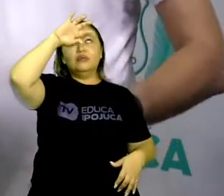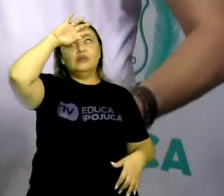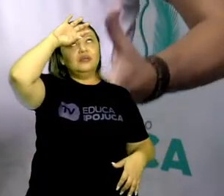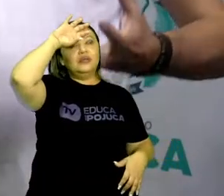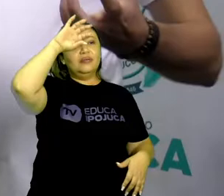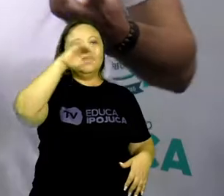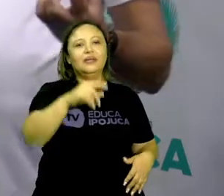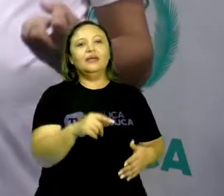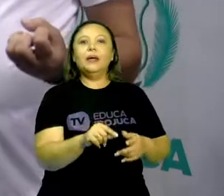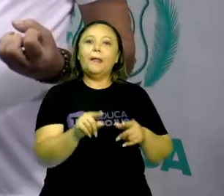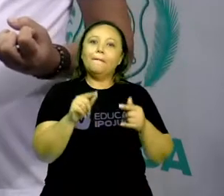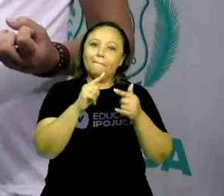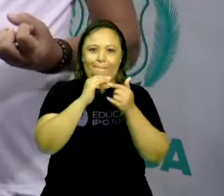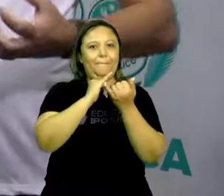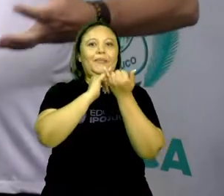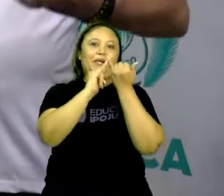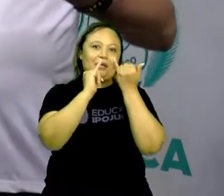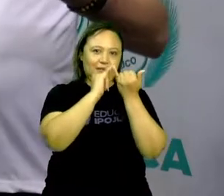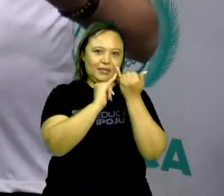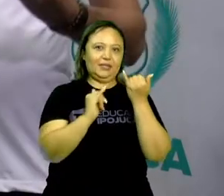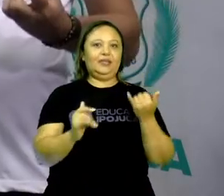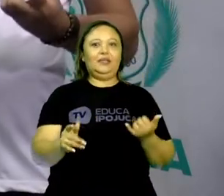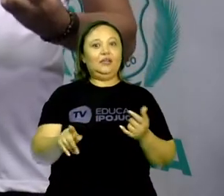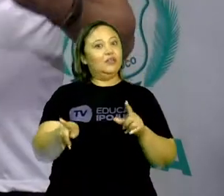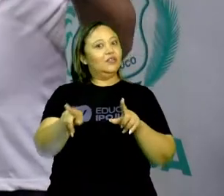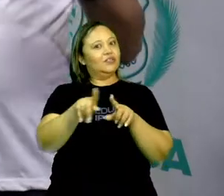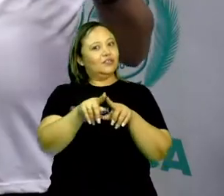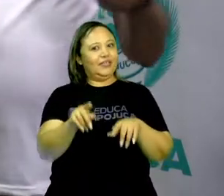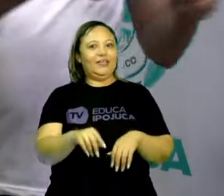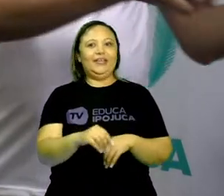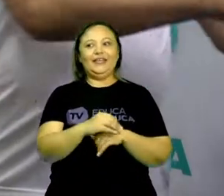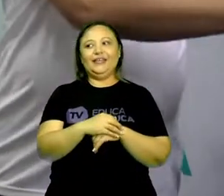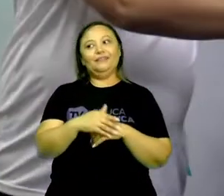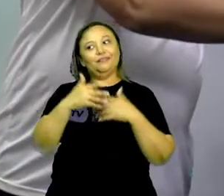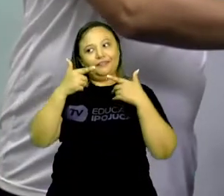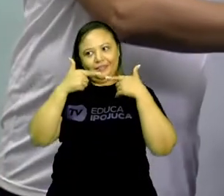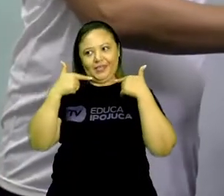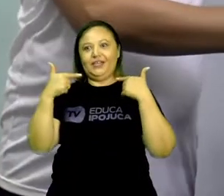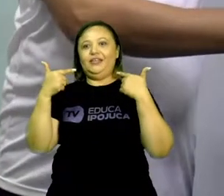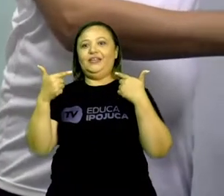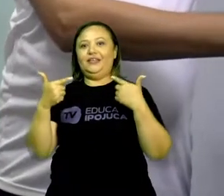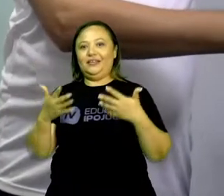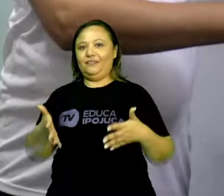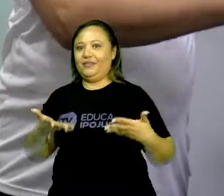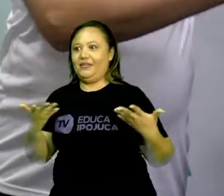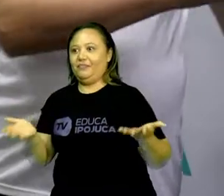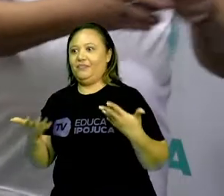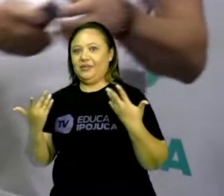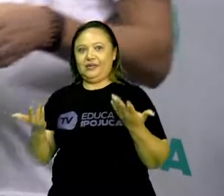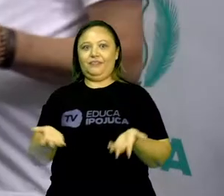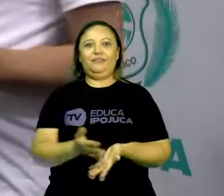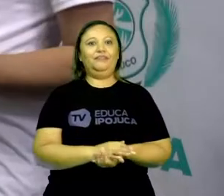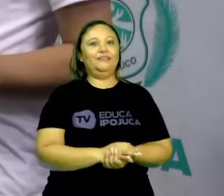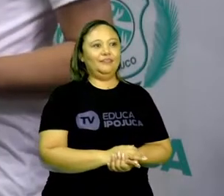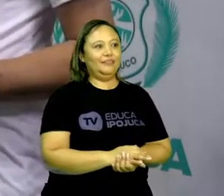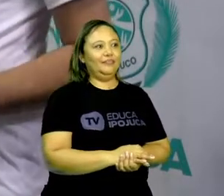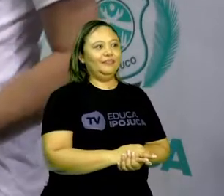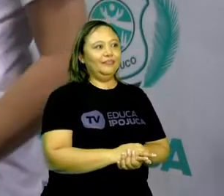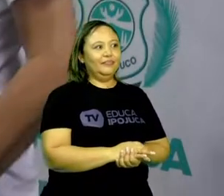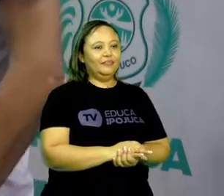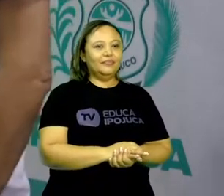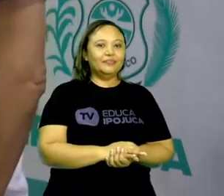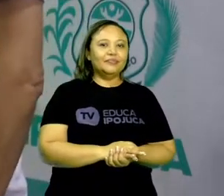propositalmente, né, que é para puxar o riso, puxar a graça, ok? Então ele tem muito essa pegada.